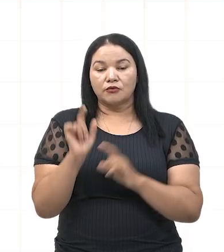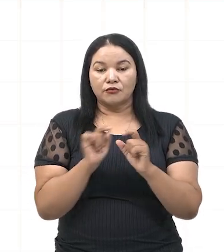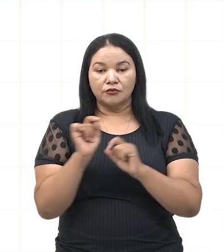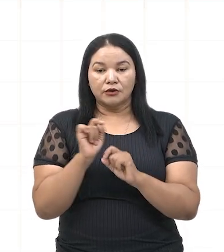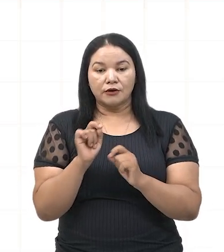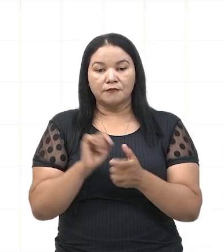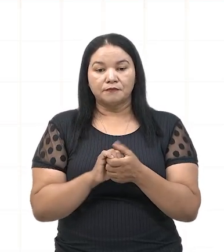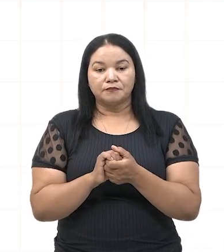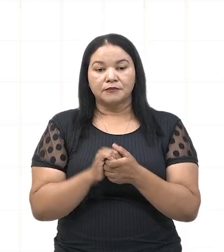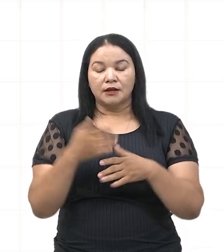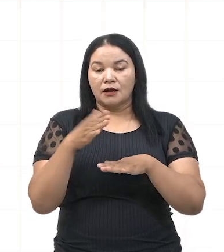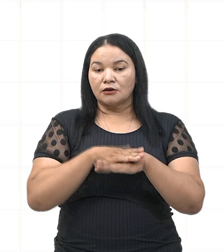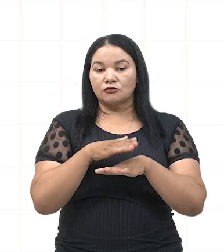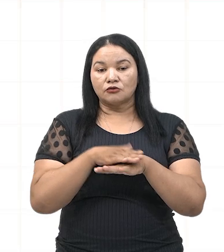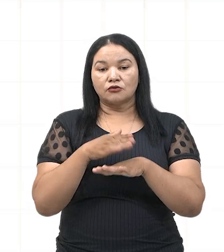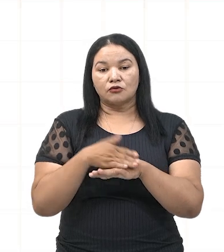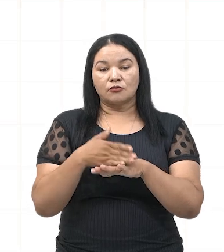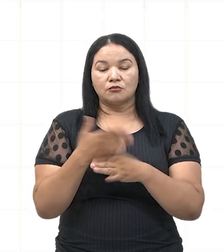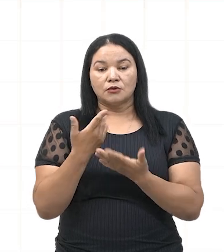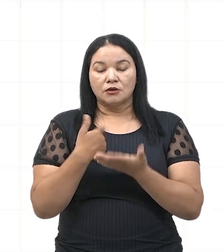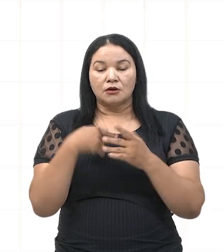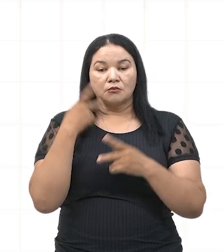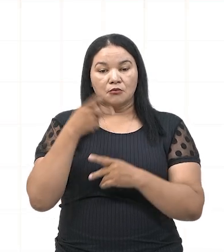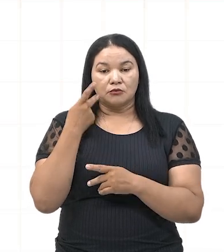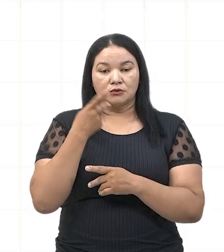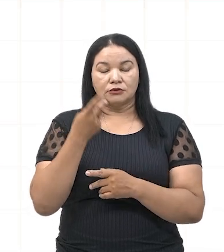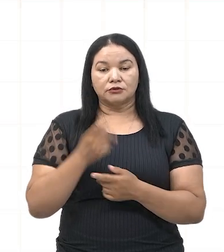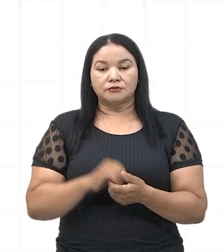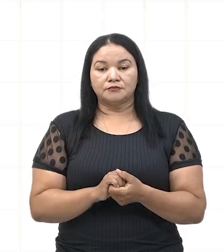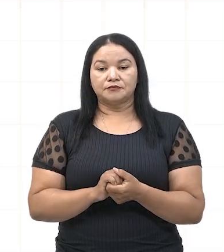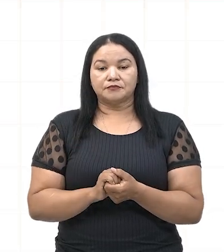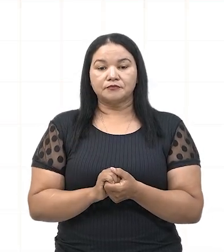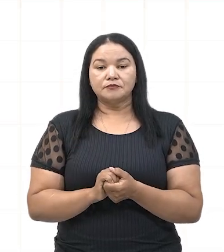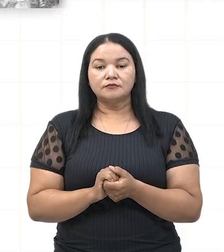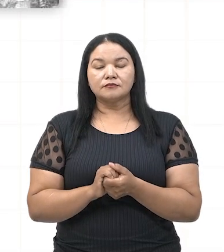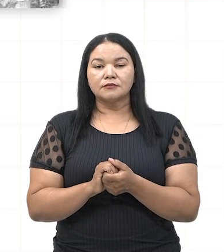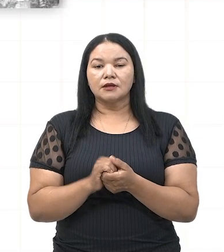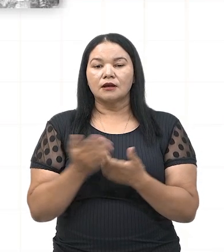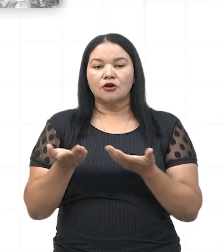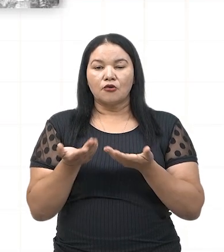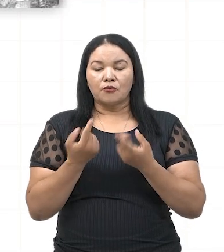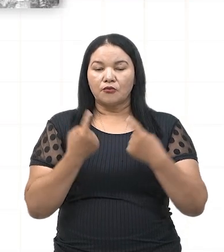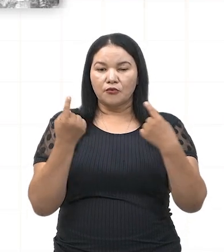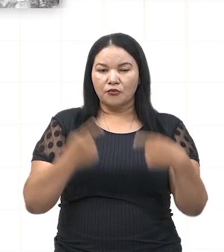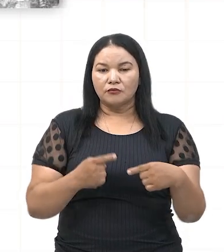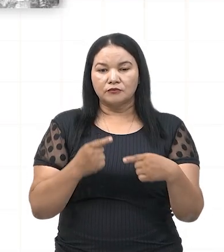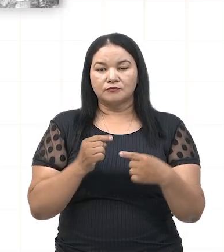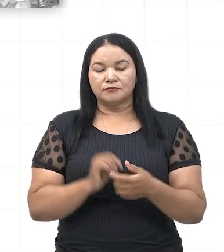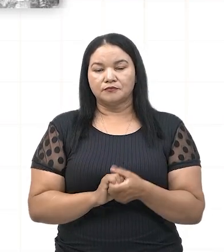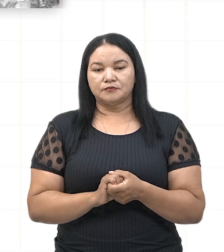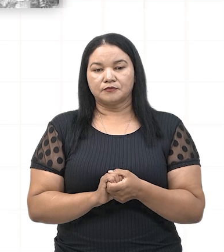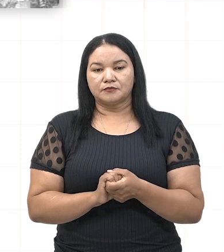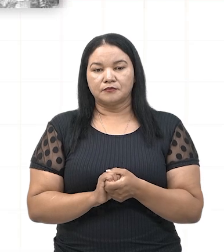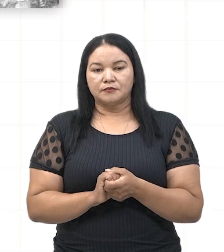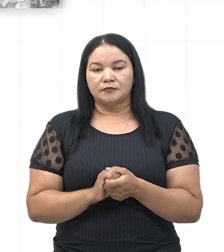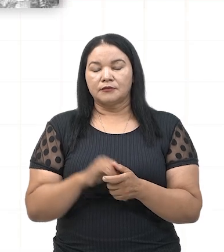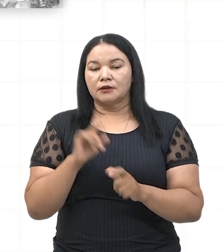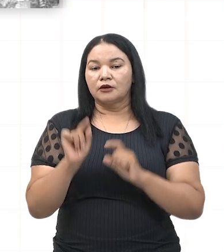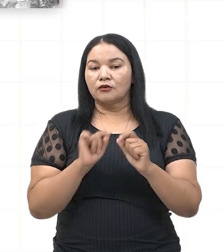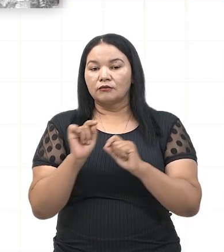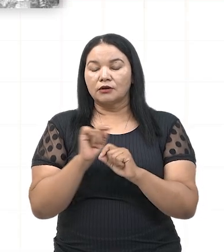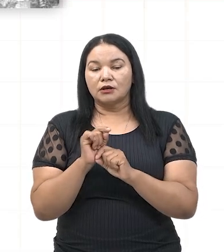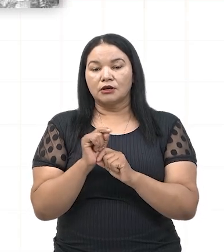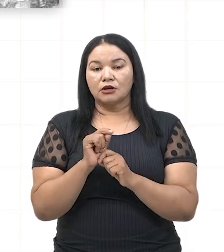sua autonomia política, ok? Vamos aos conflitos. Olhem só, qual vai ser o